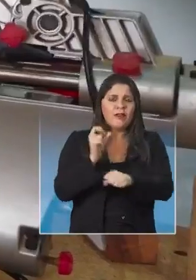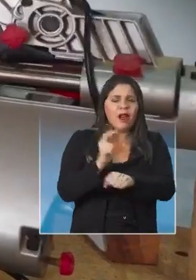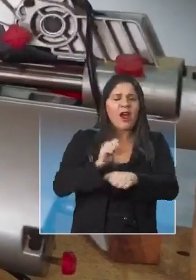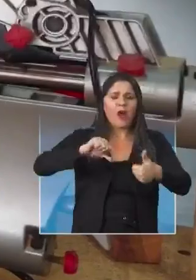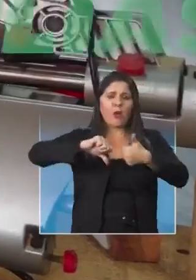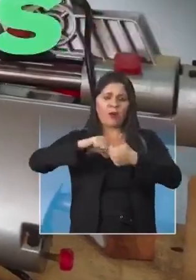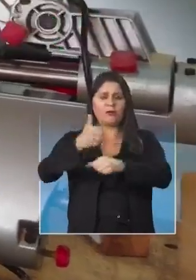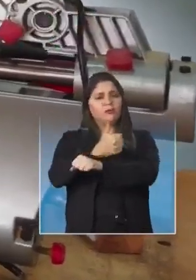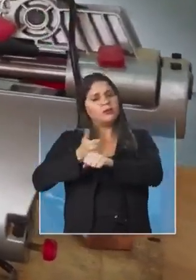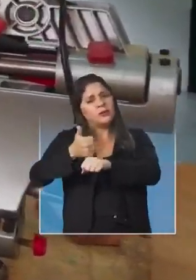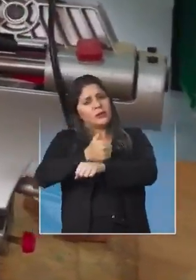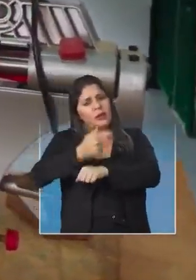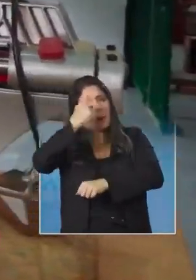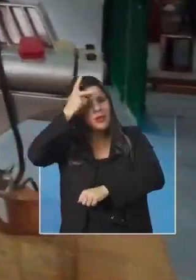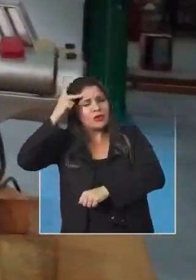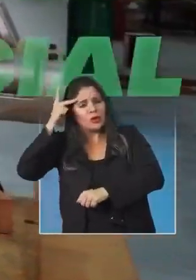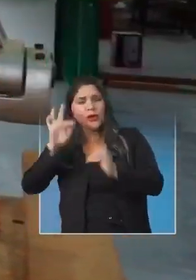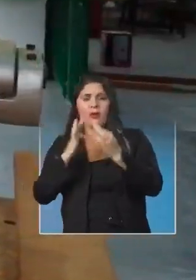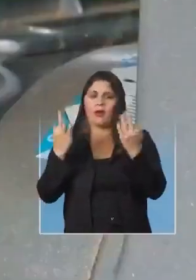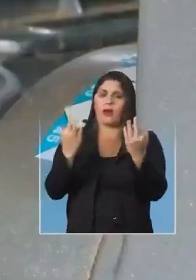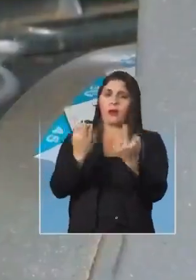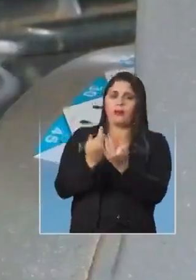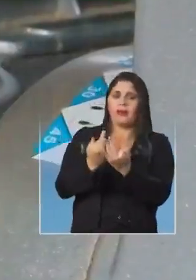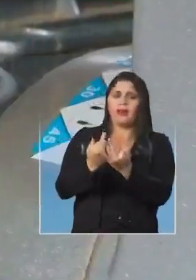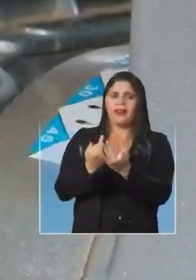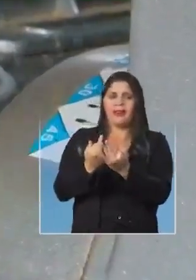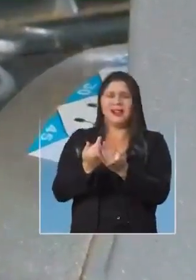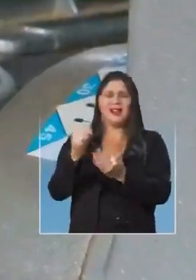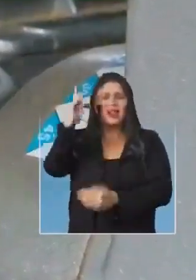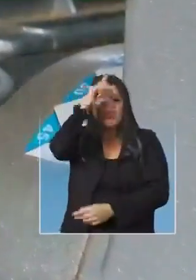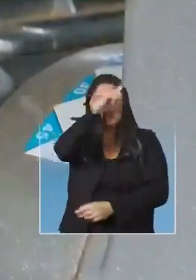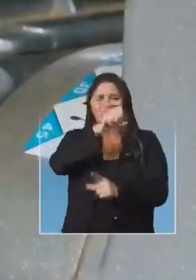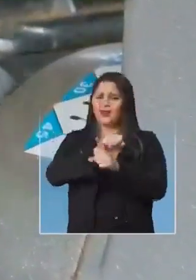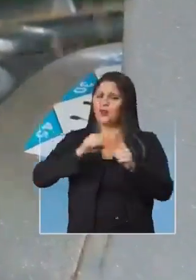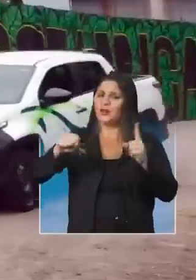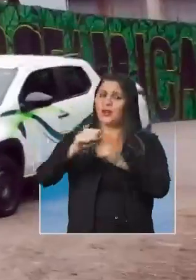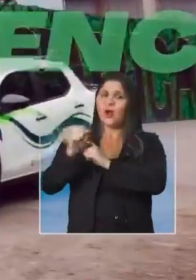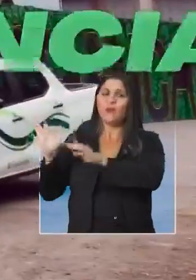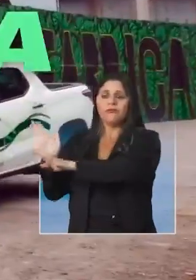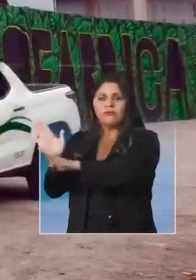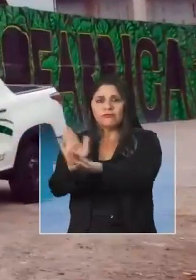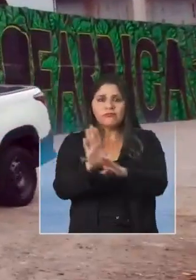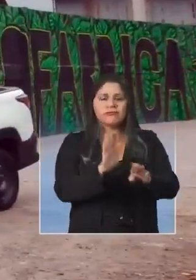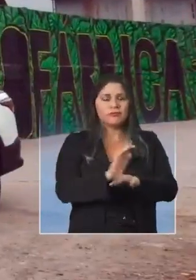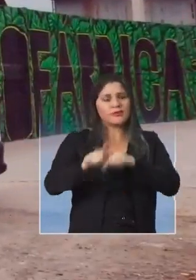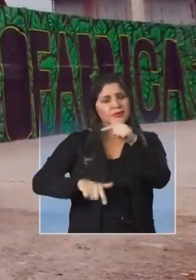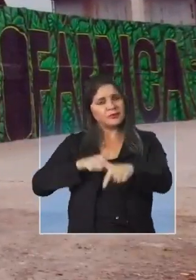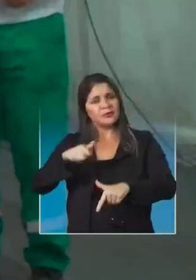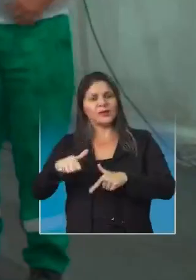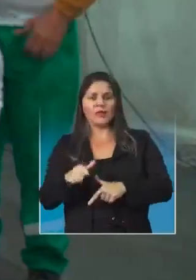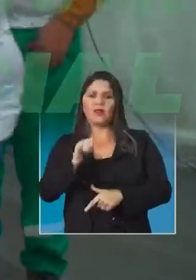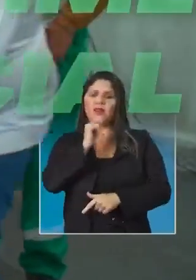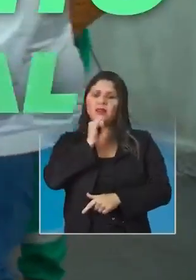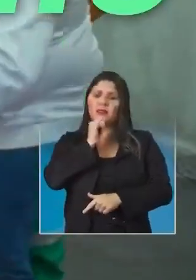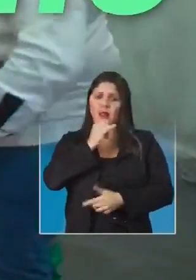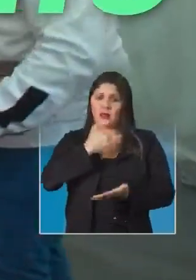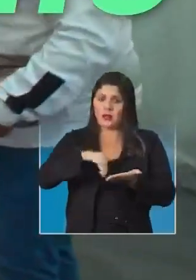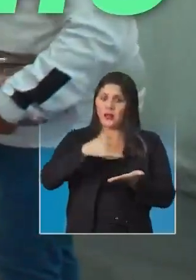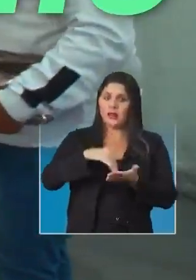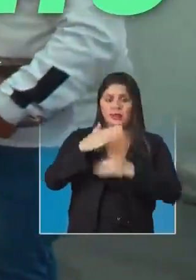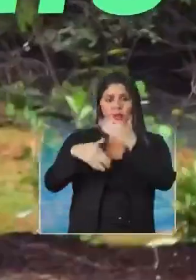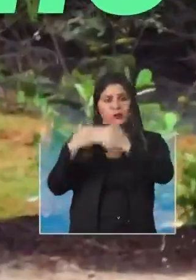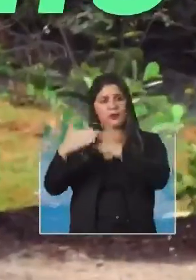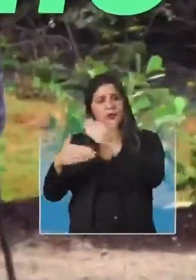profissional para aquelas pessoas e famílias que estão em situação de vulnerabilidade social e são atendidas nos serviços de referência da Secretaria